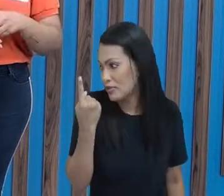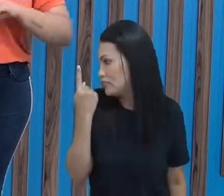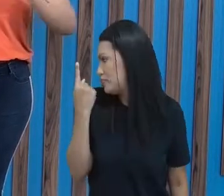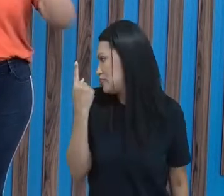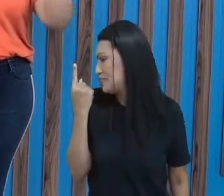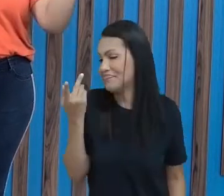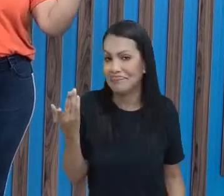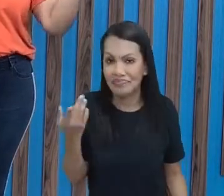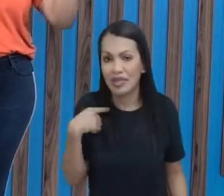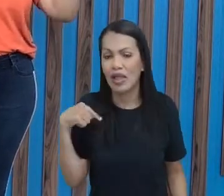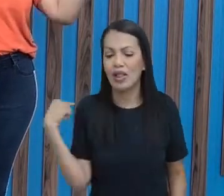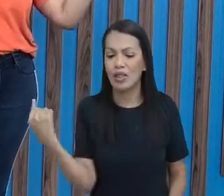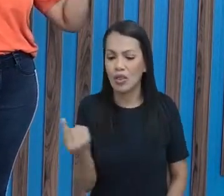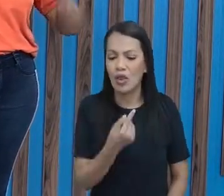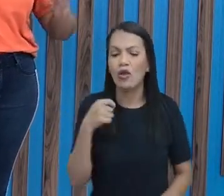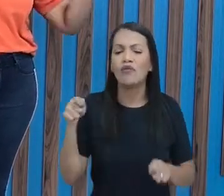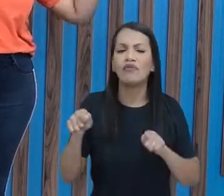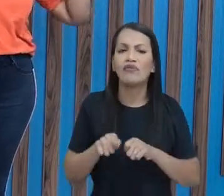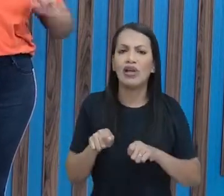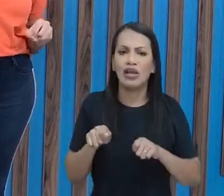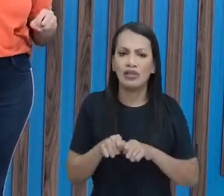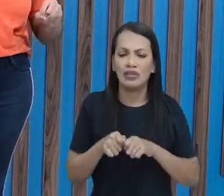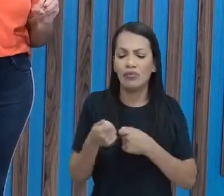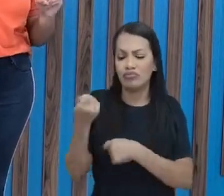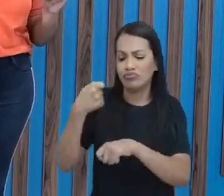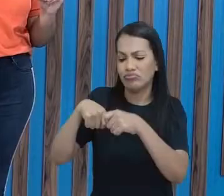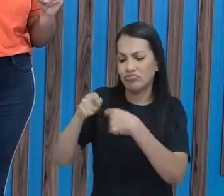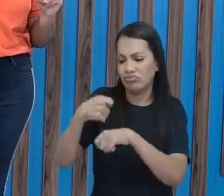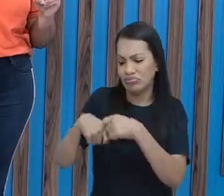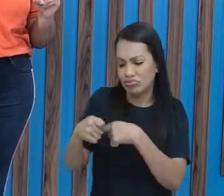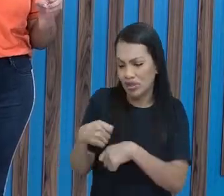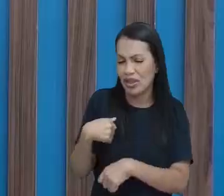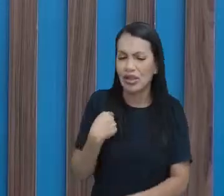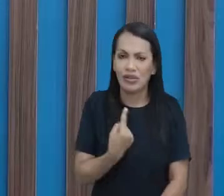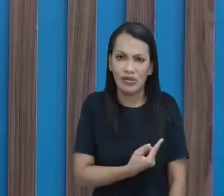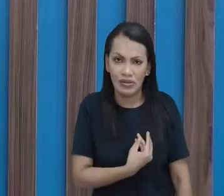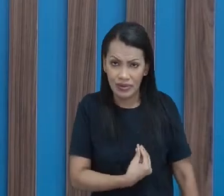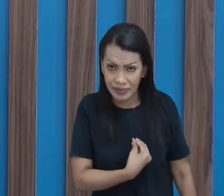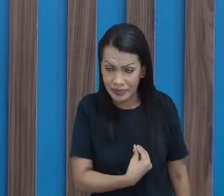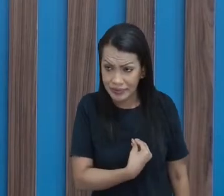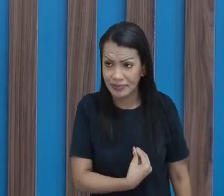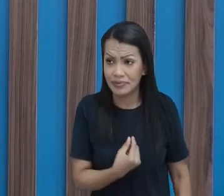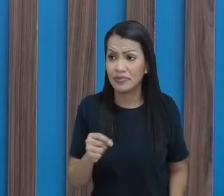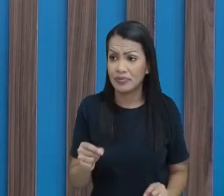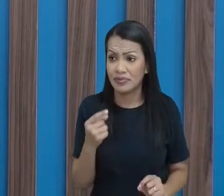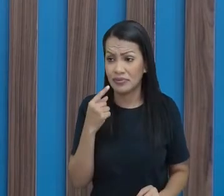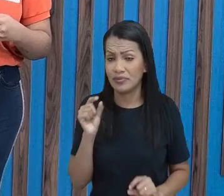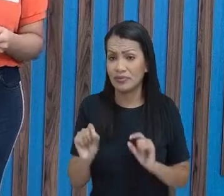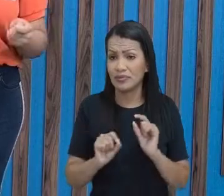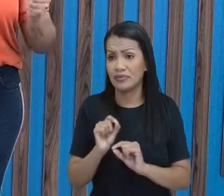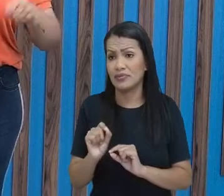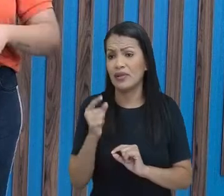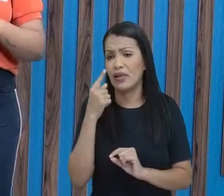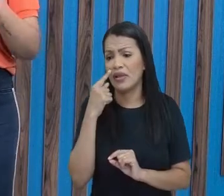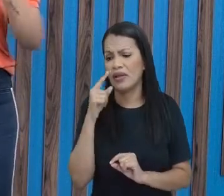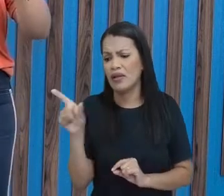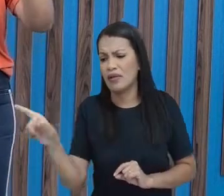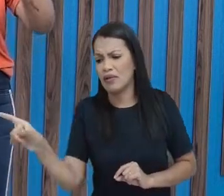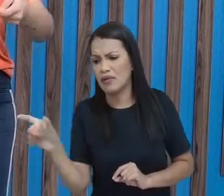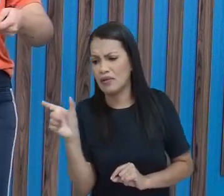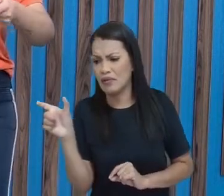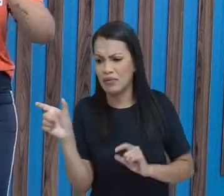vida e é como a gente tece um texto também, professora. Isso, que é esse Viviane. movimento de estica e puxa, de escolha